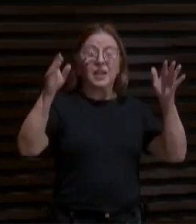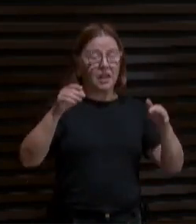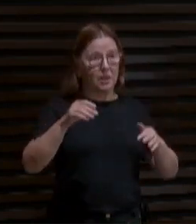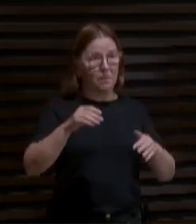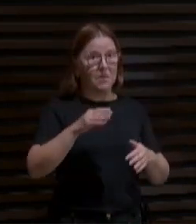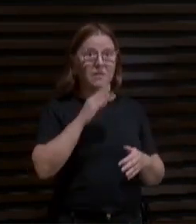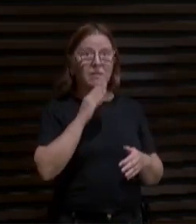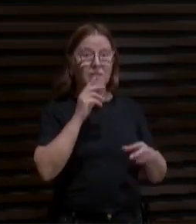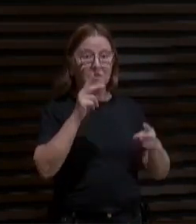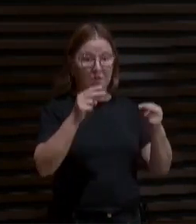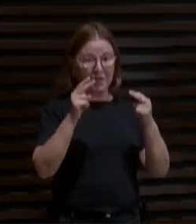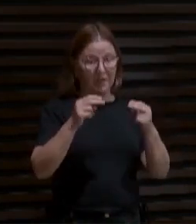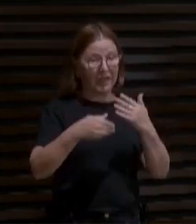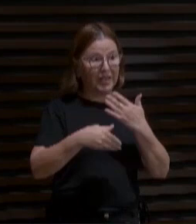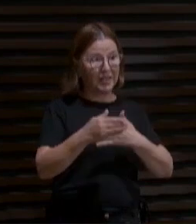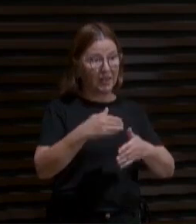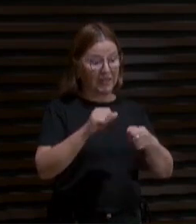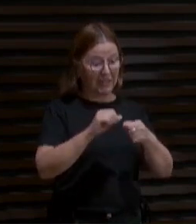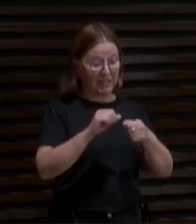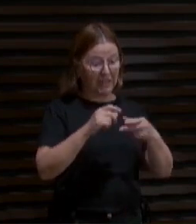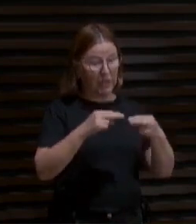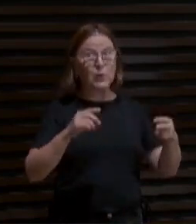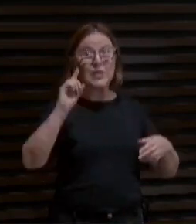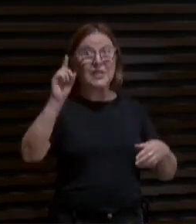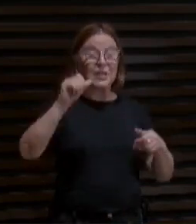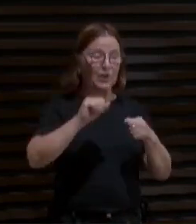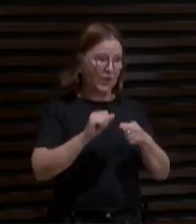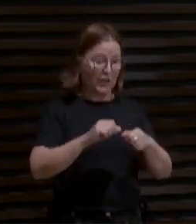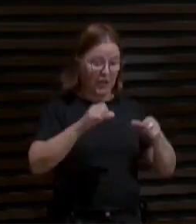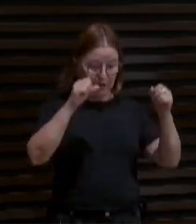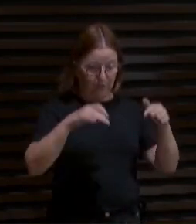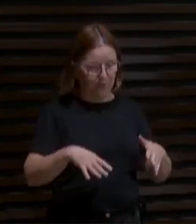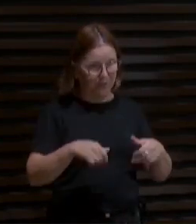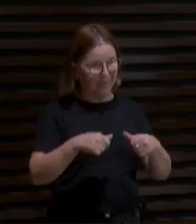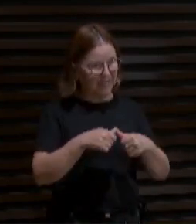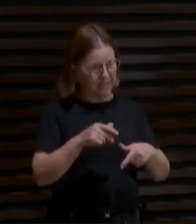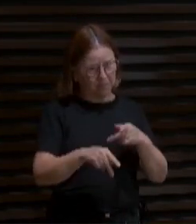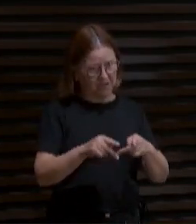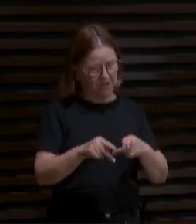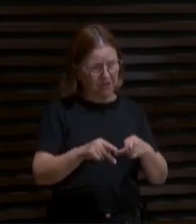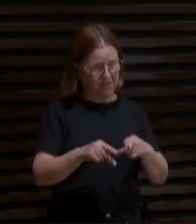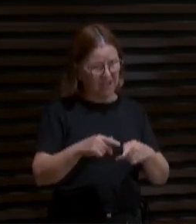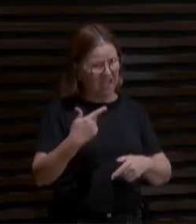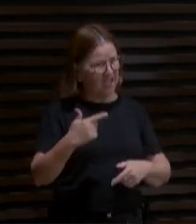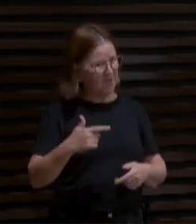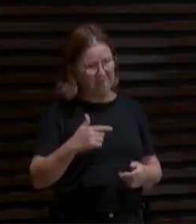criadas. Tais homens são indesculpáveis.